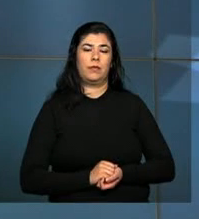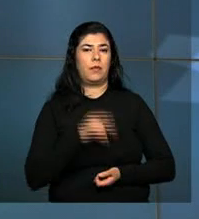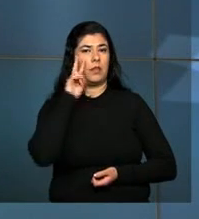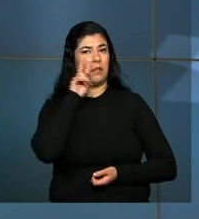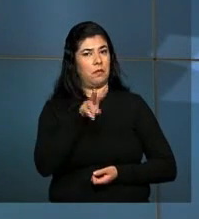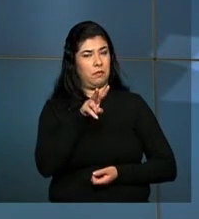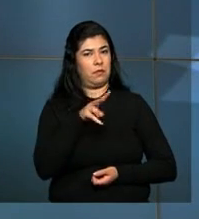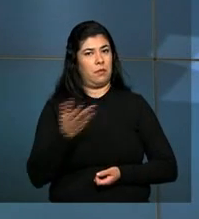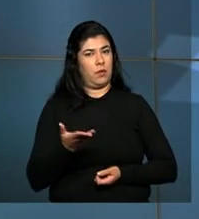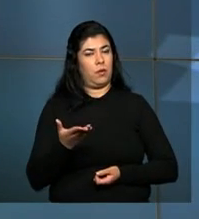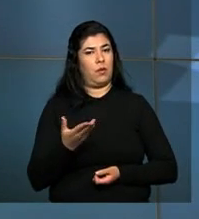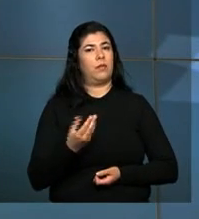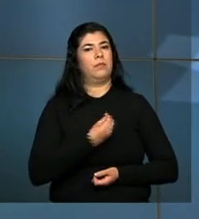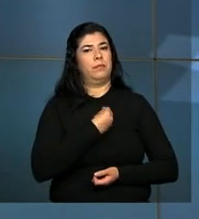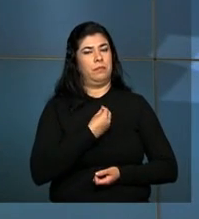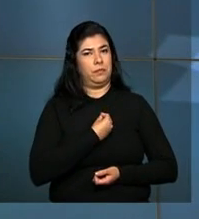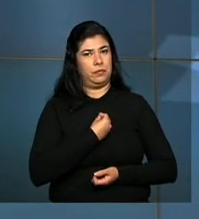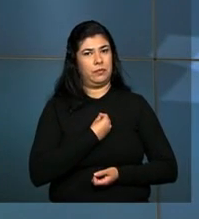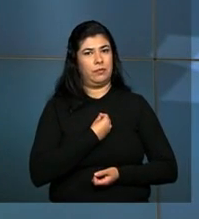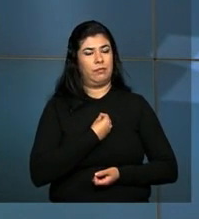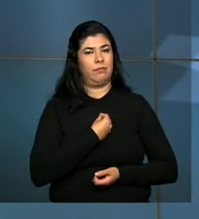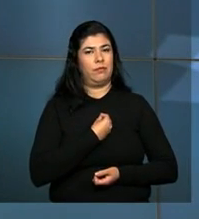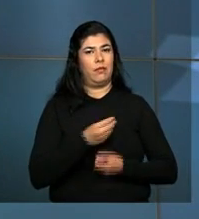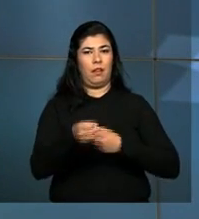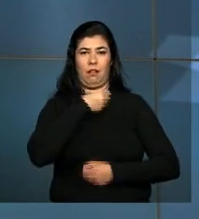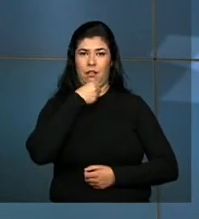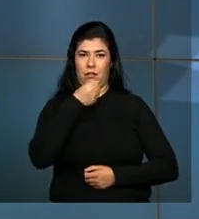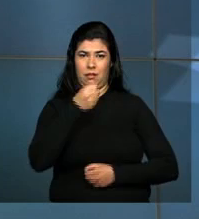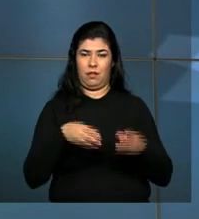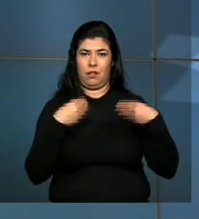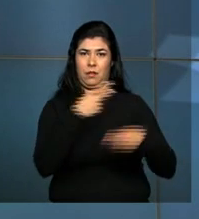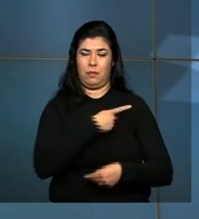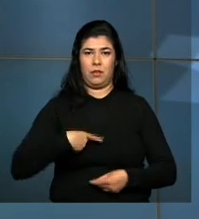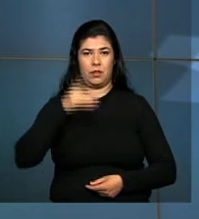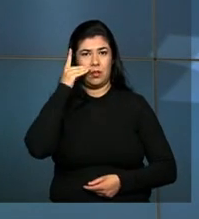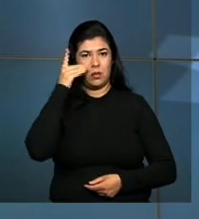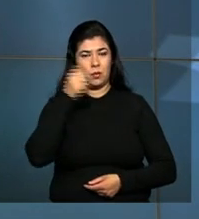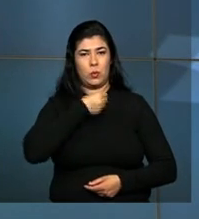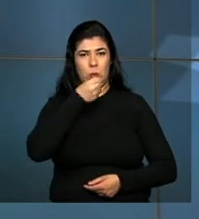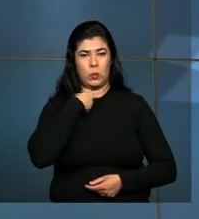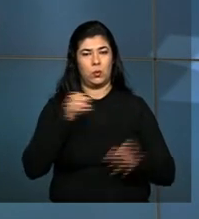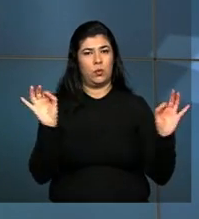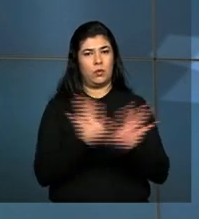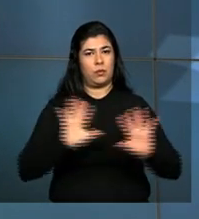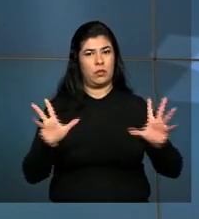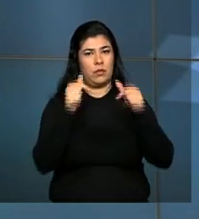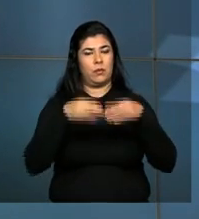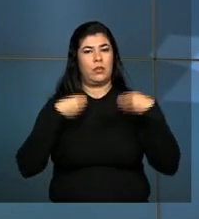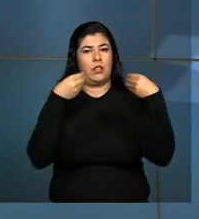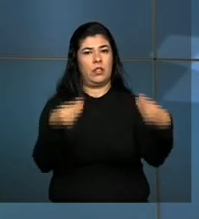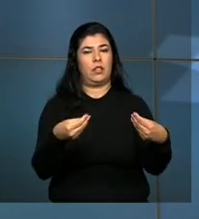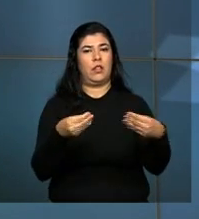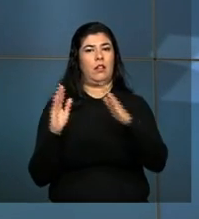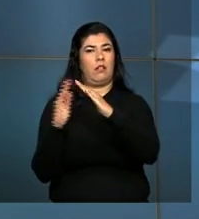Você acaba de acompanhar, portanto, ao vivo a entrevista concedida pela presidenta Dilma Rousseff aos jornalistas após a cerimônia de entrega